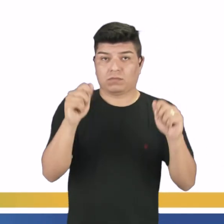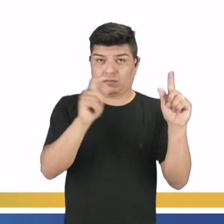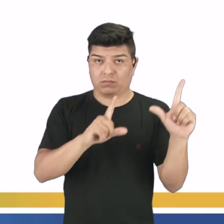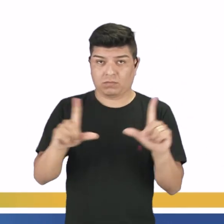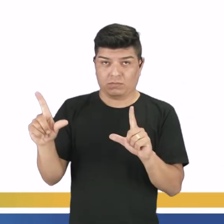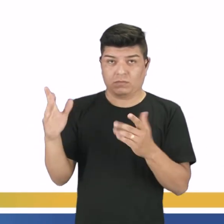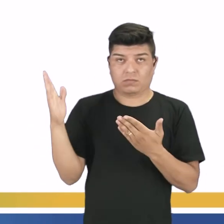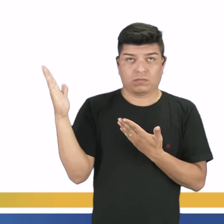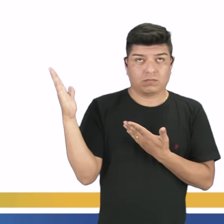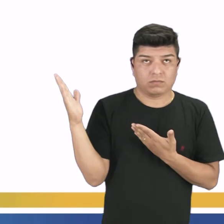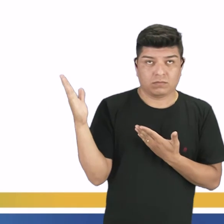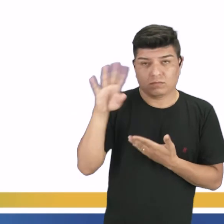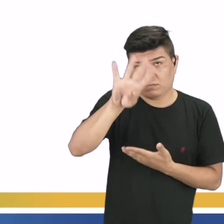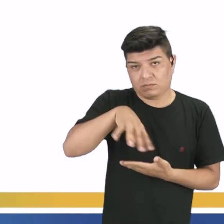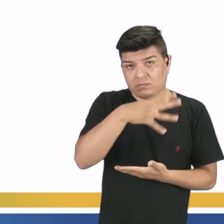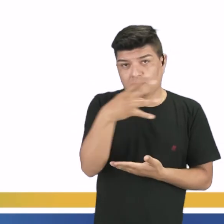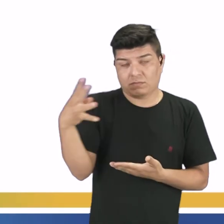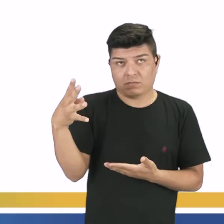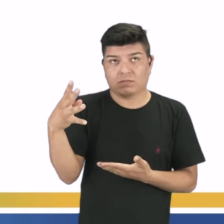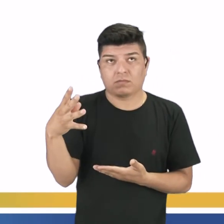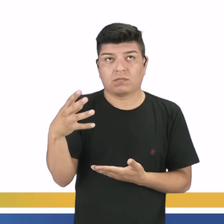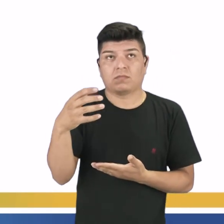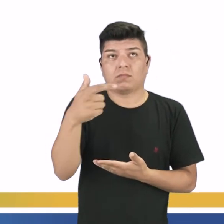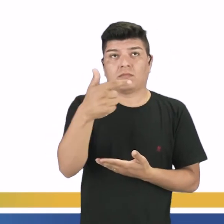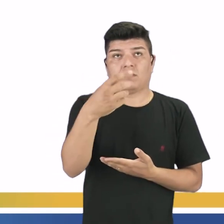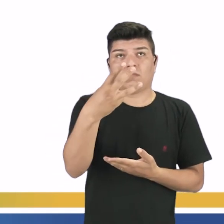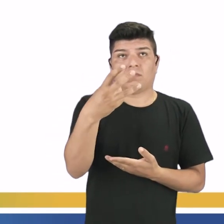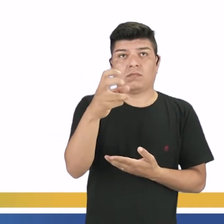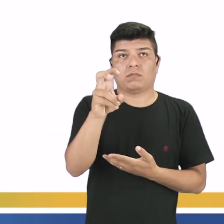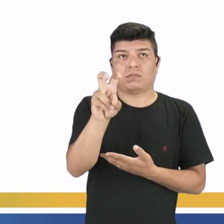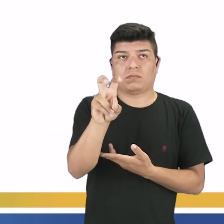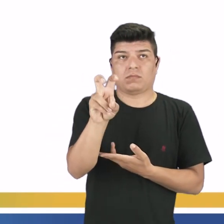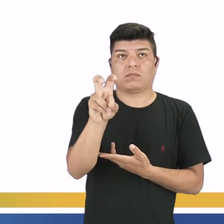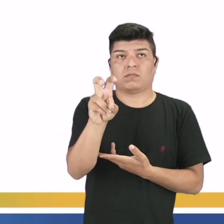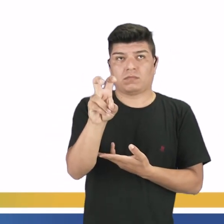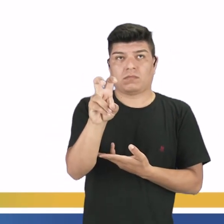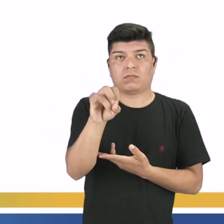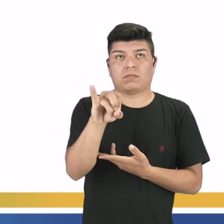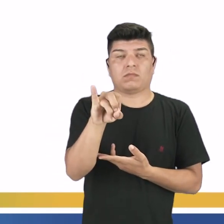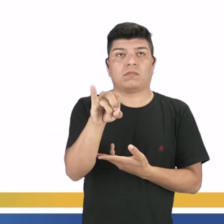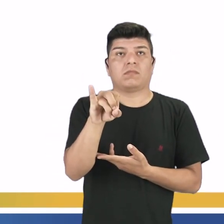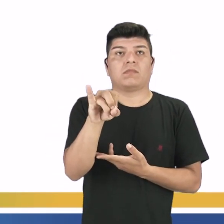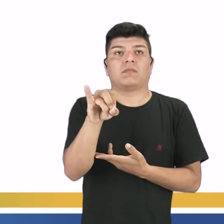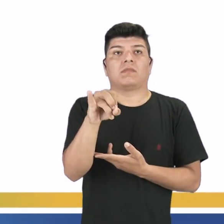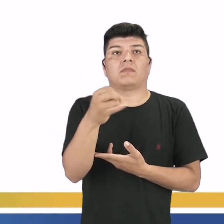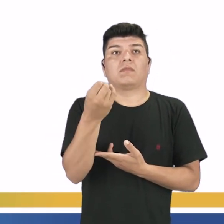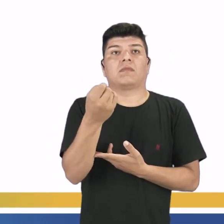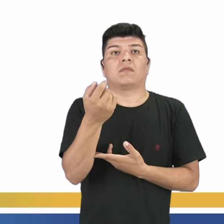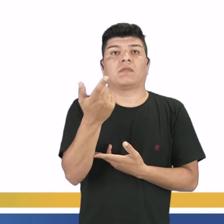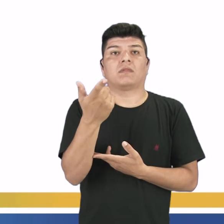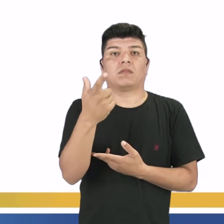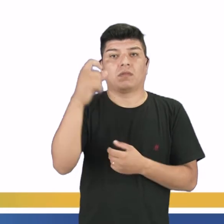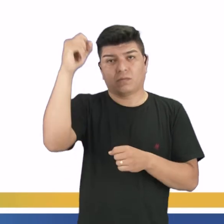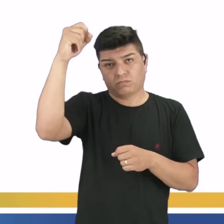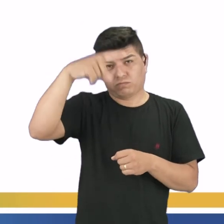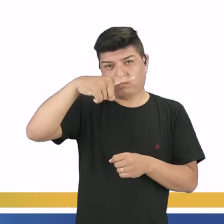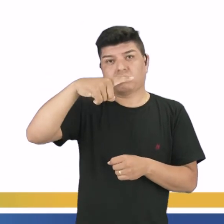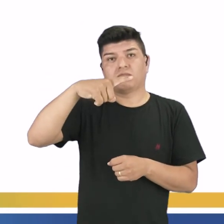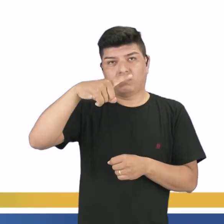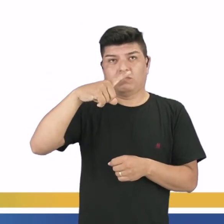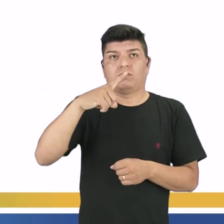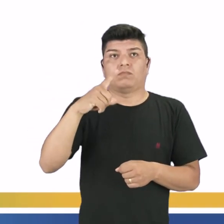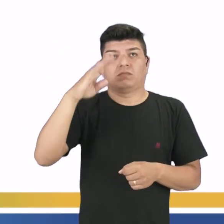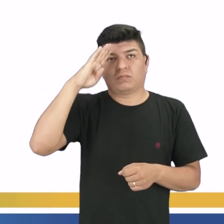pouquinho aqui no quadro, então as espécies 2, 3 e 5, se eu for falar da questão da condição de luminosidade,